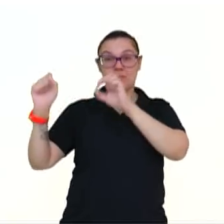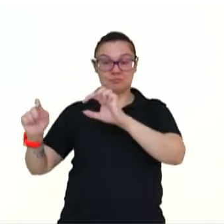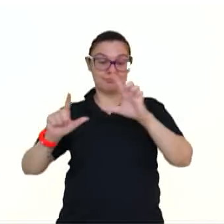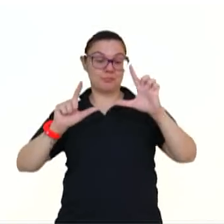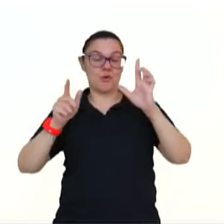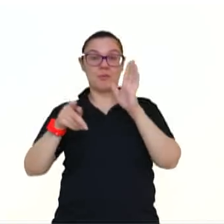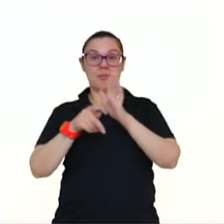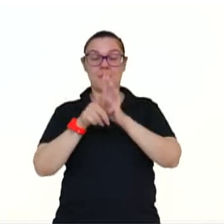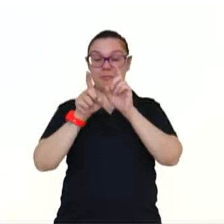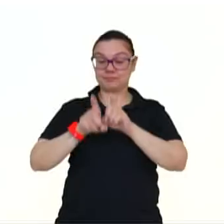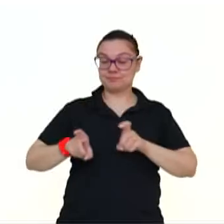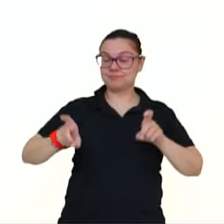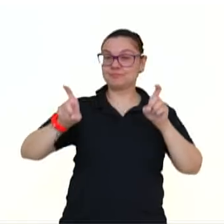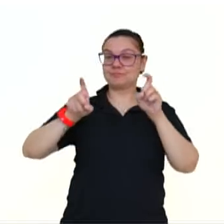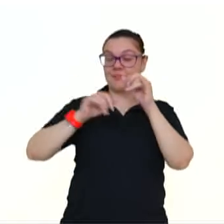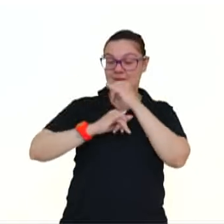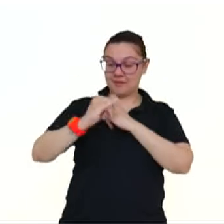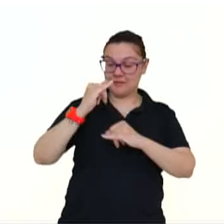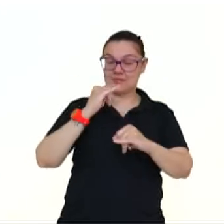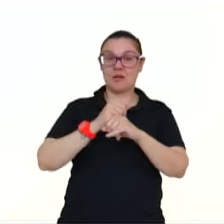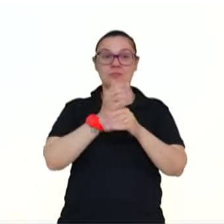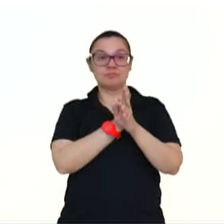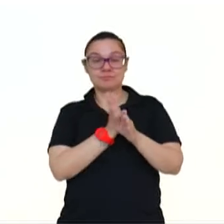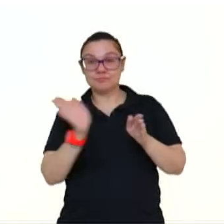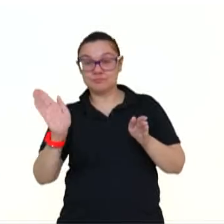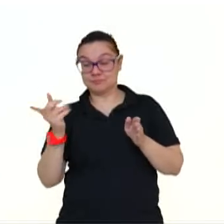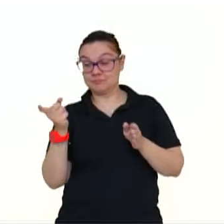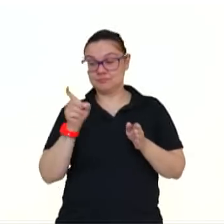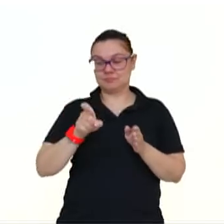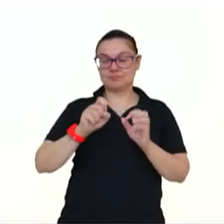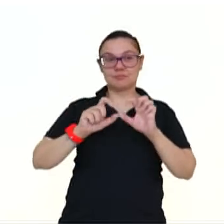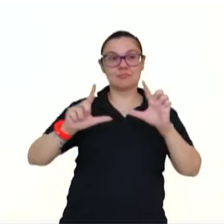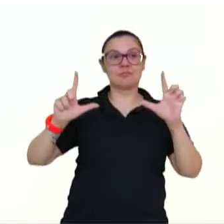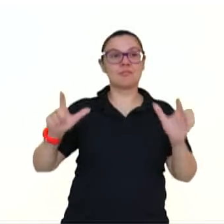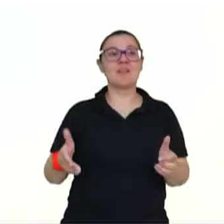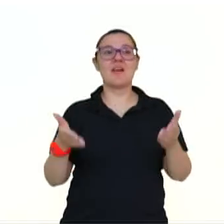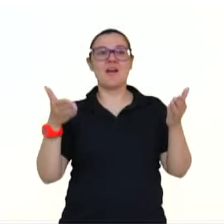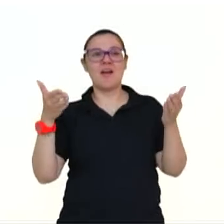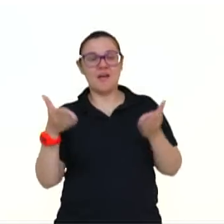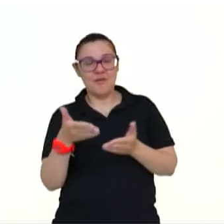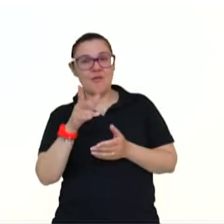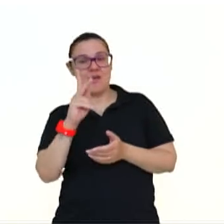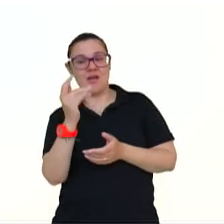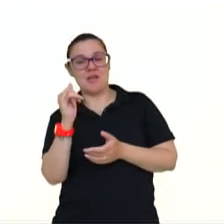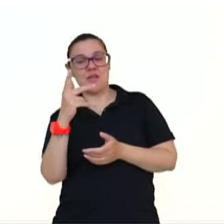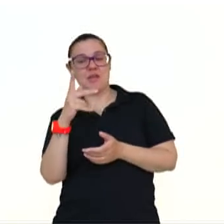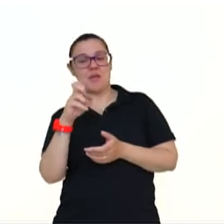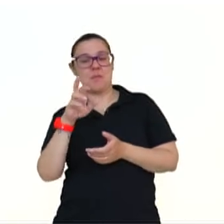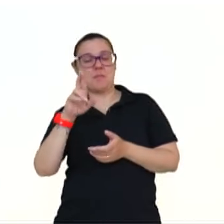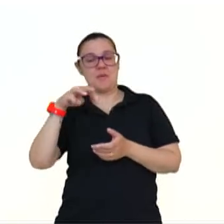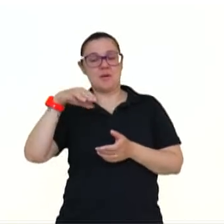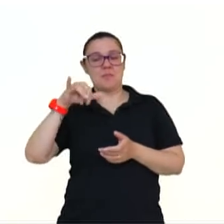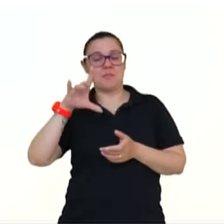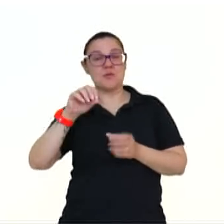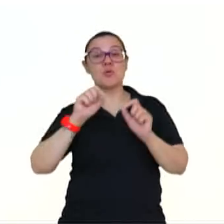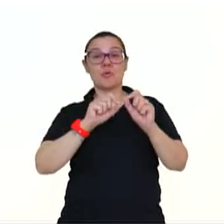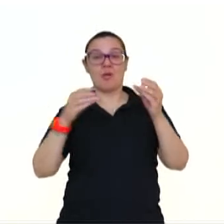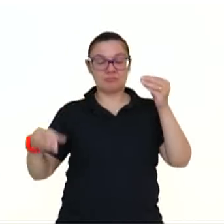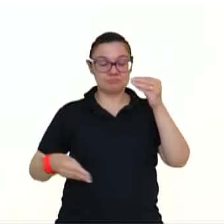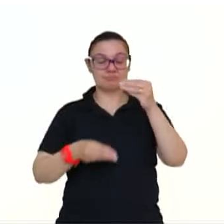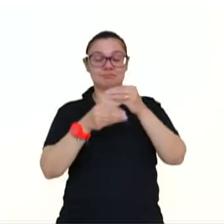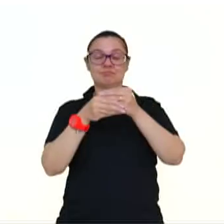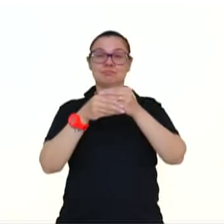de computadores que é direcionado pelos hiperlinks. E o que é hipermídia? Surge da adição de